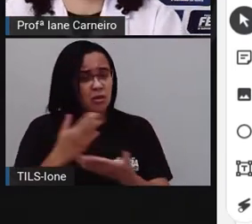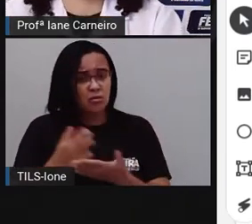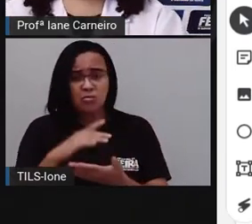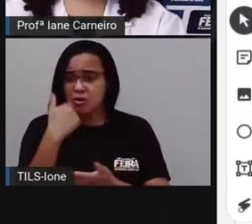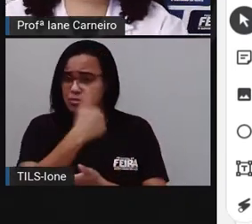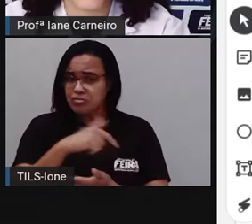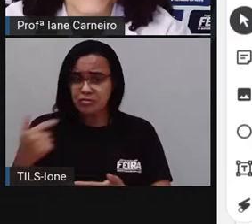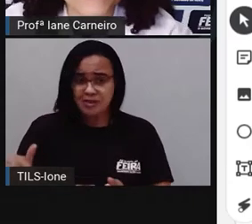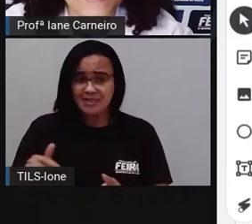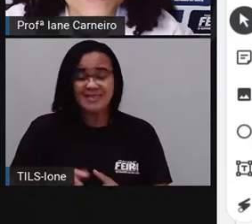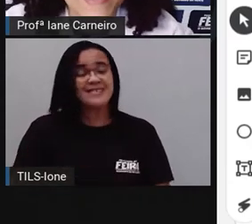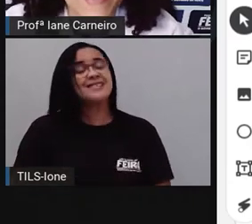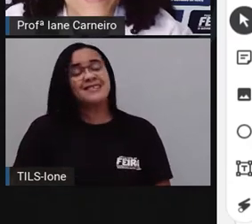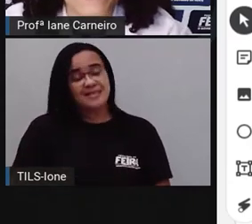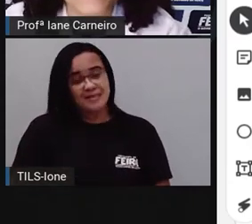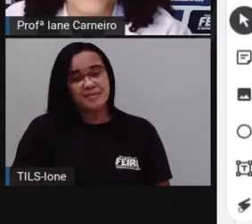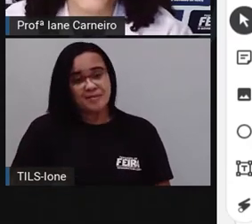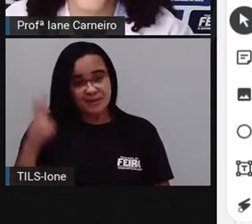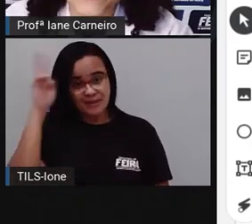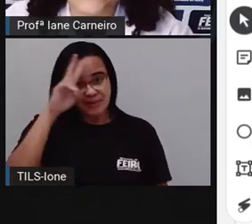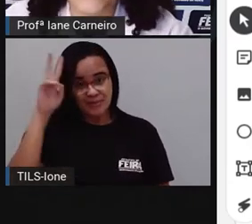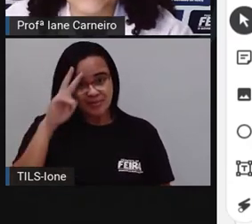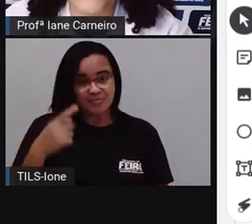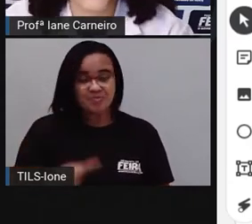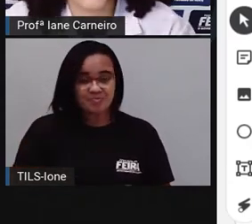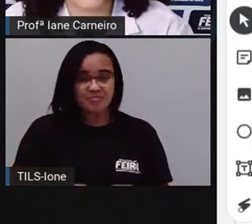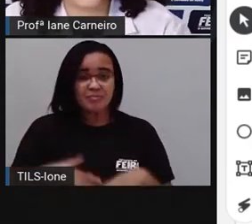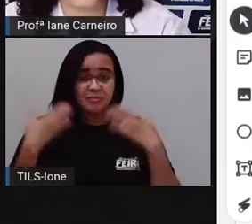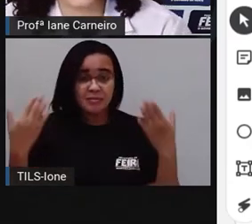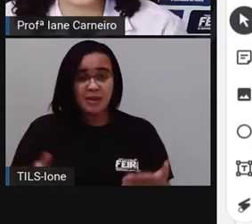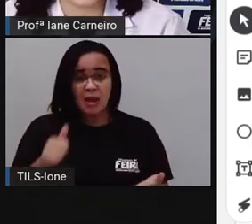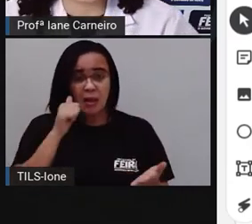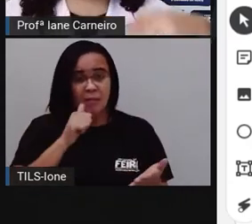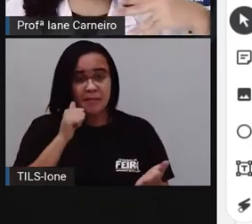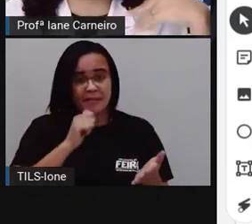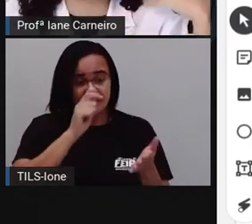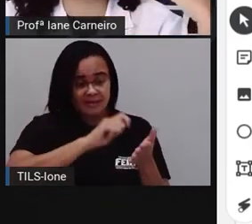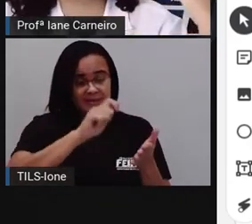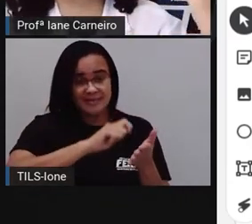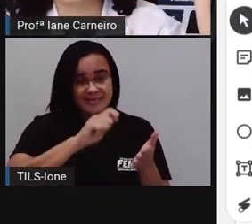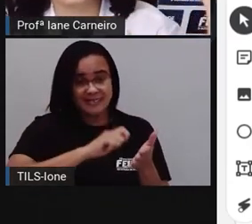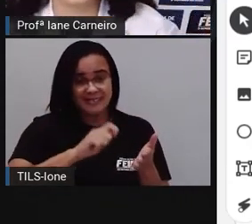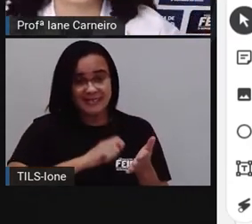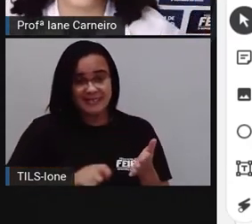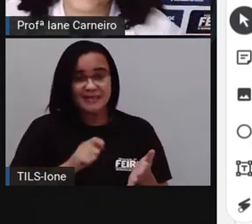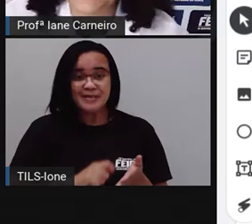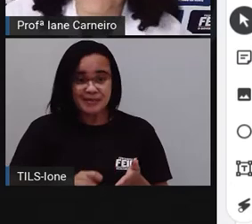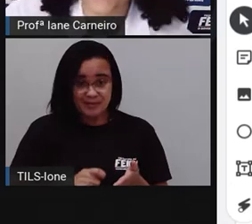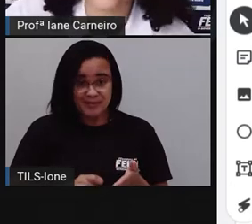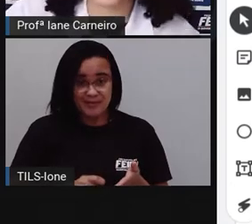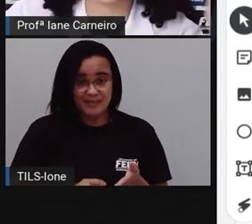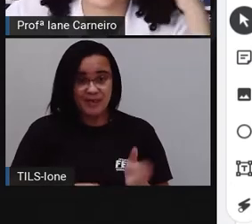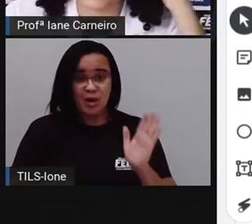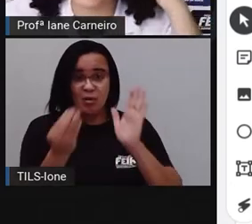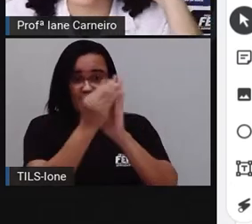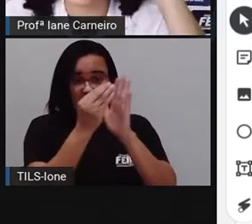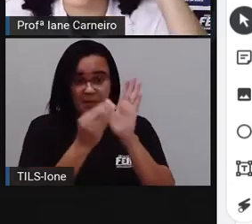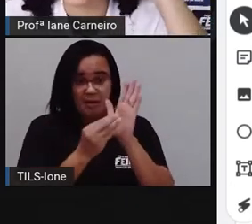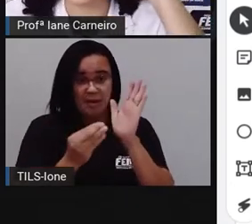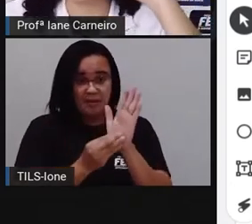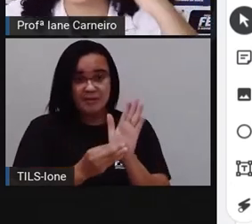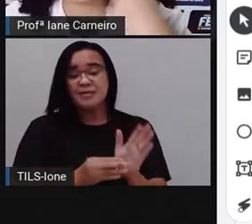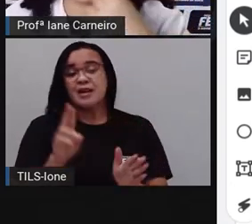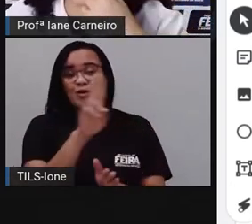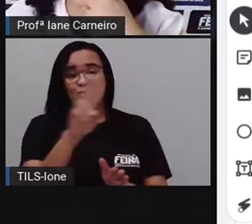né? A esperta da escritora do livro, o que foi que ela fez? Ela deu nome para o animal usando aquela